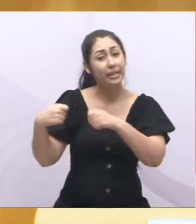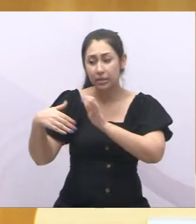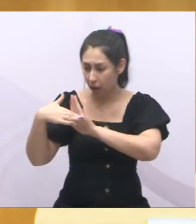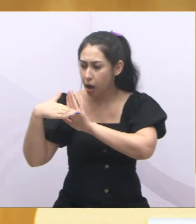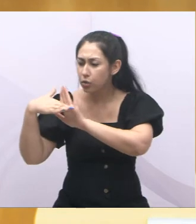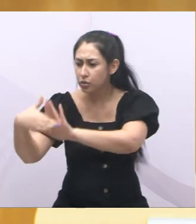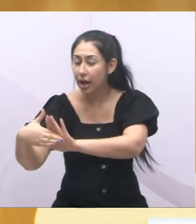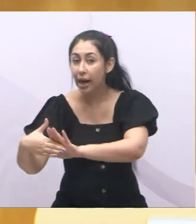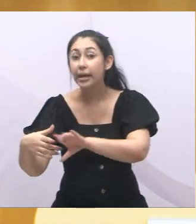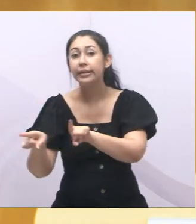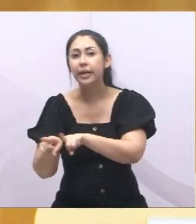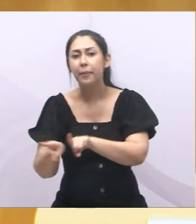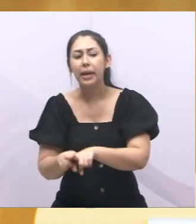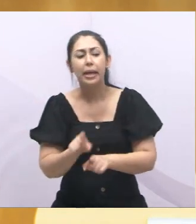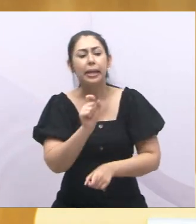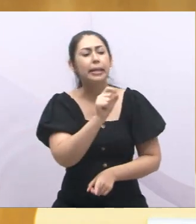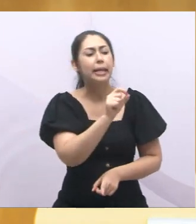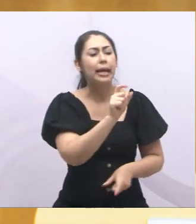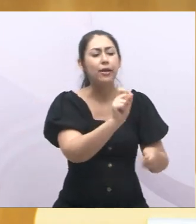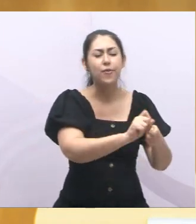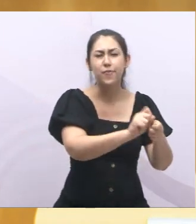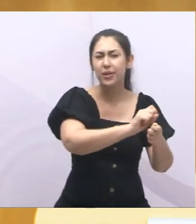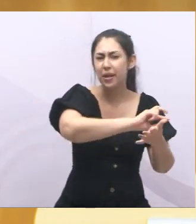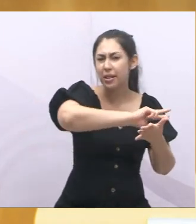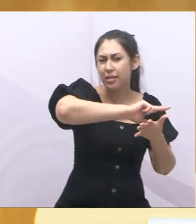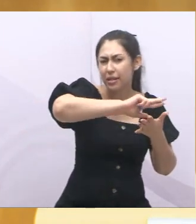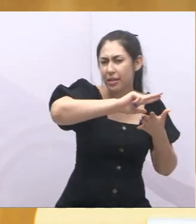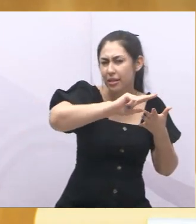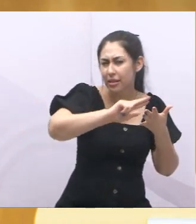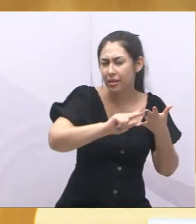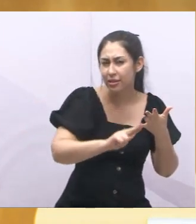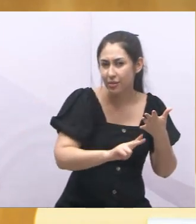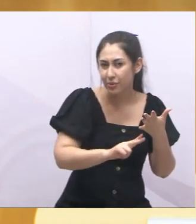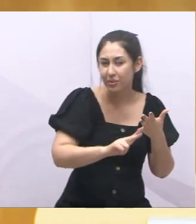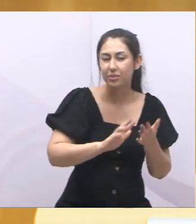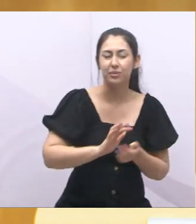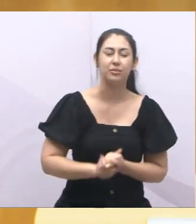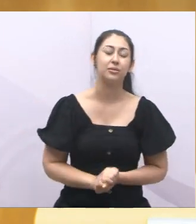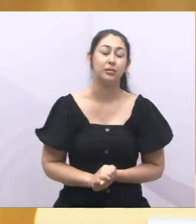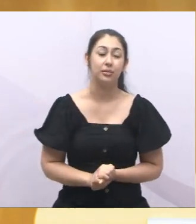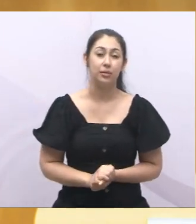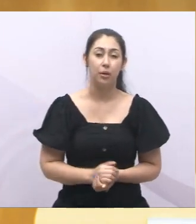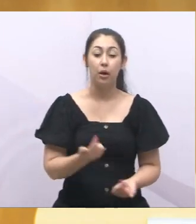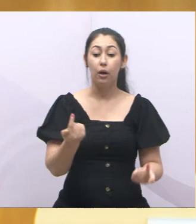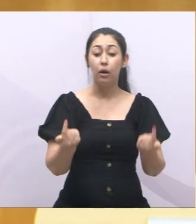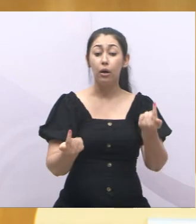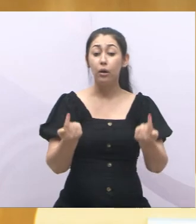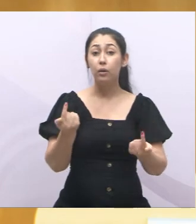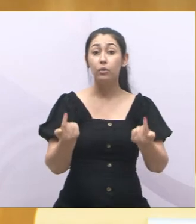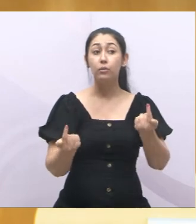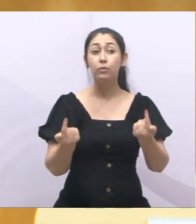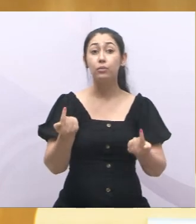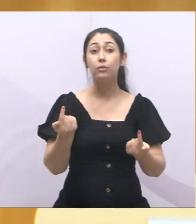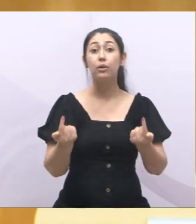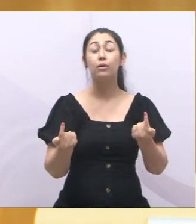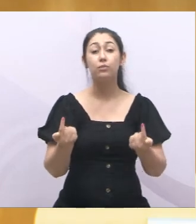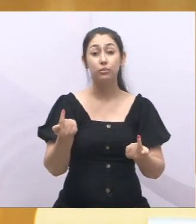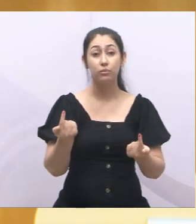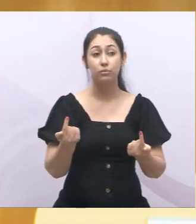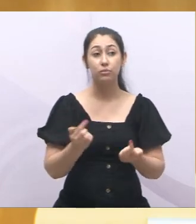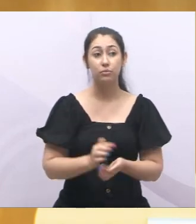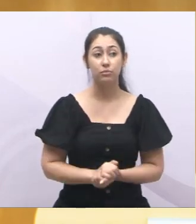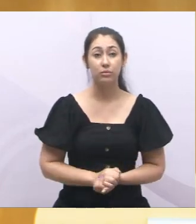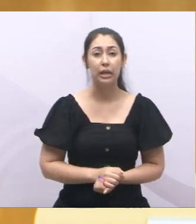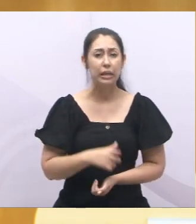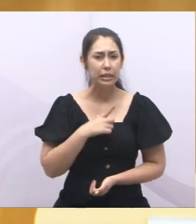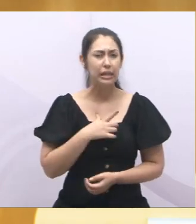as obras, os serviços e os programas beneficiarem. E qual Abraão Lincoln invoco o testemunho